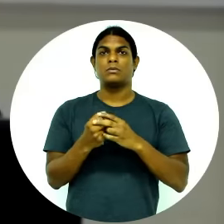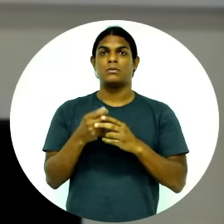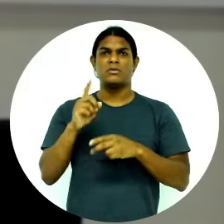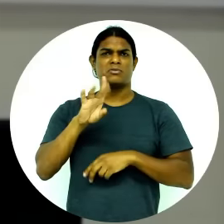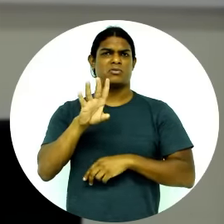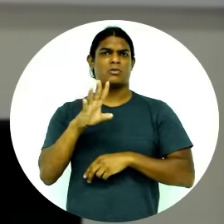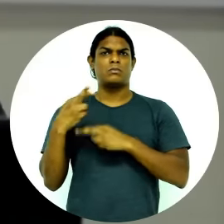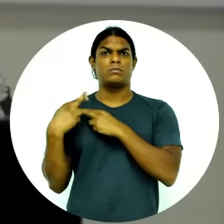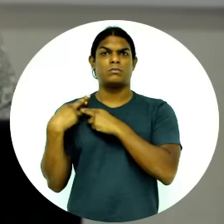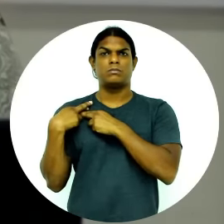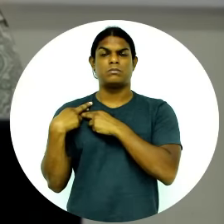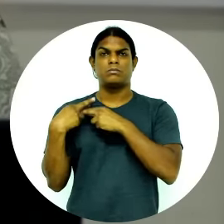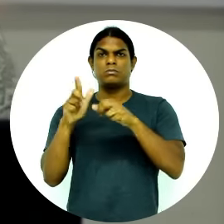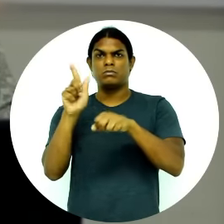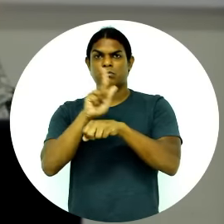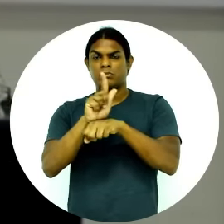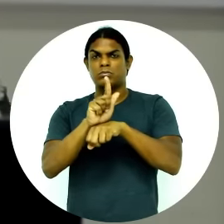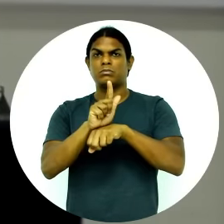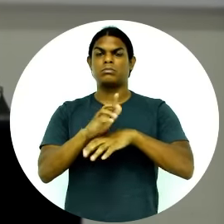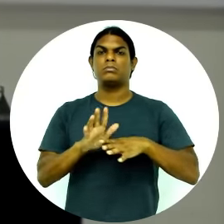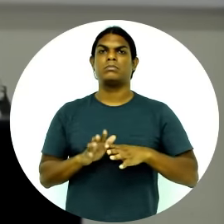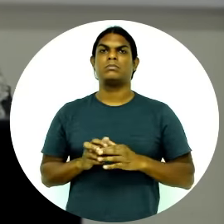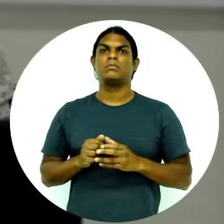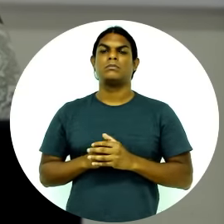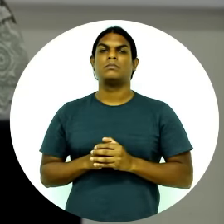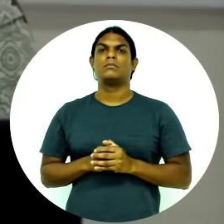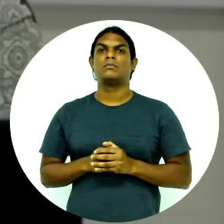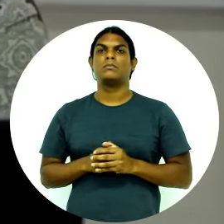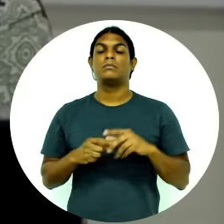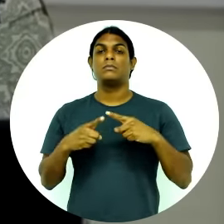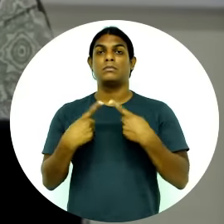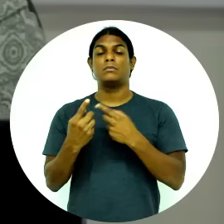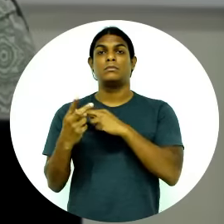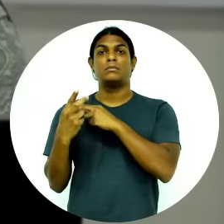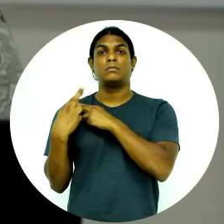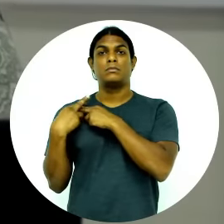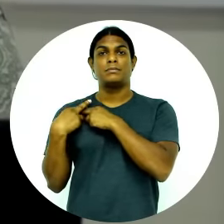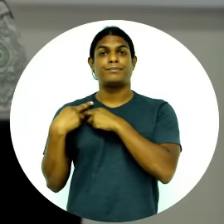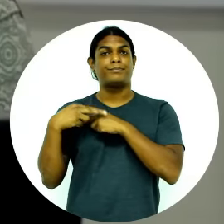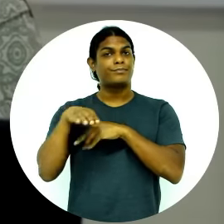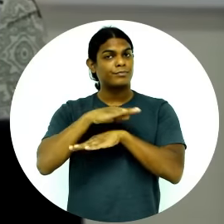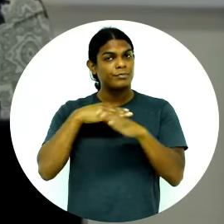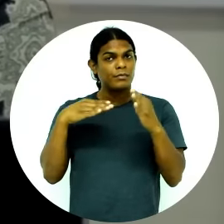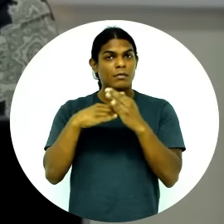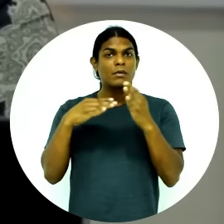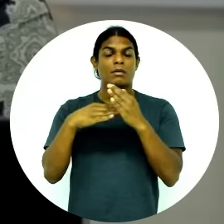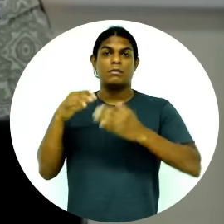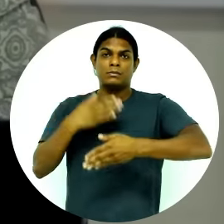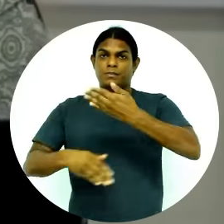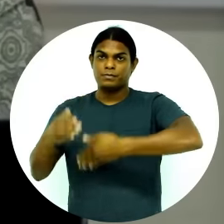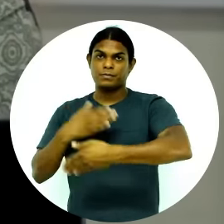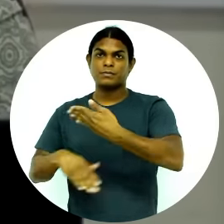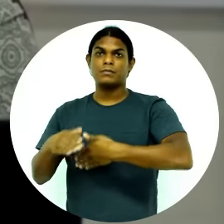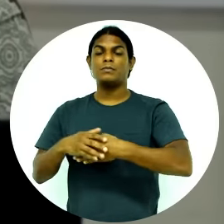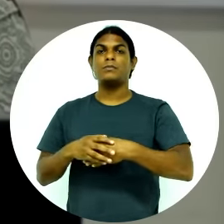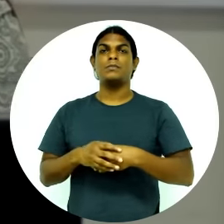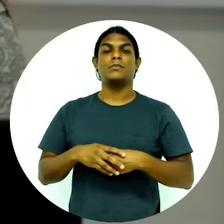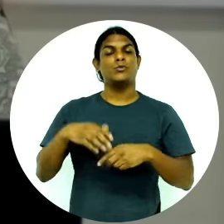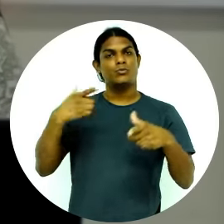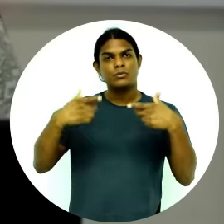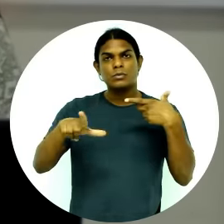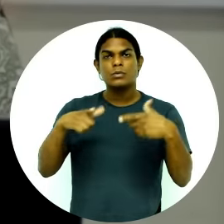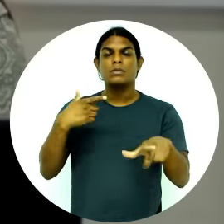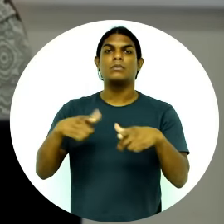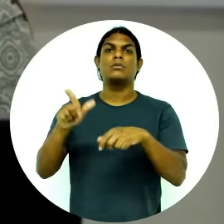Pessoal, estamos de volta. Vamos dar continuidade à disciplina de avaliação de desempenho. Chegamos na terceira competência.